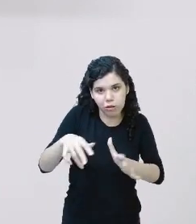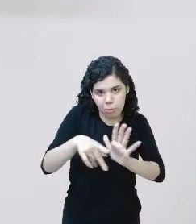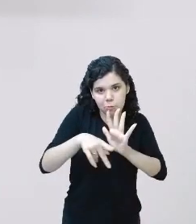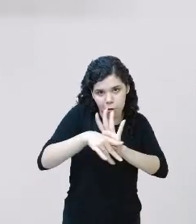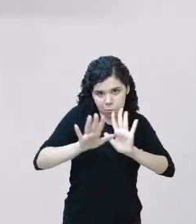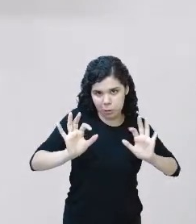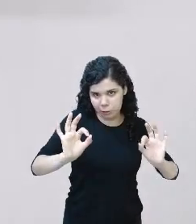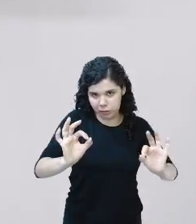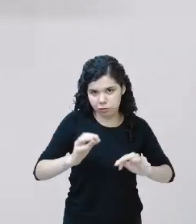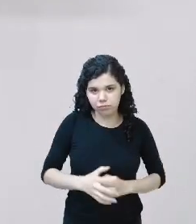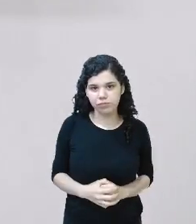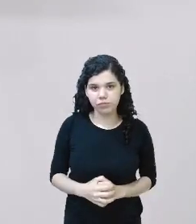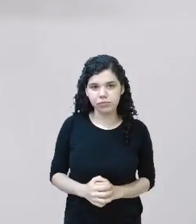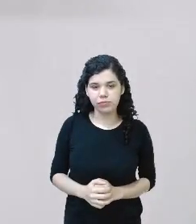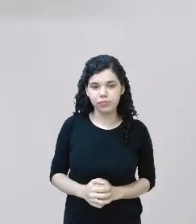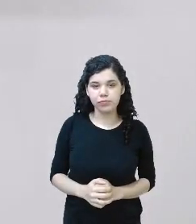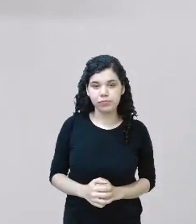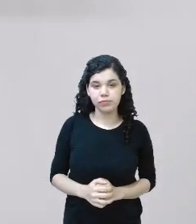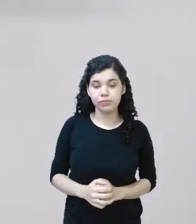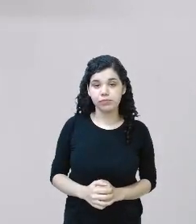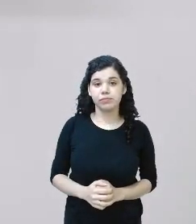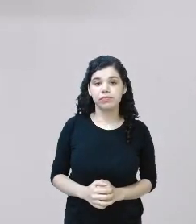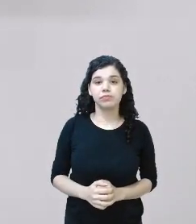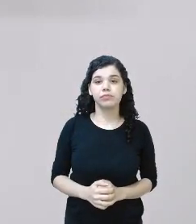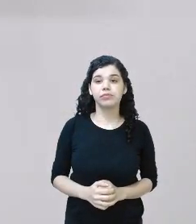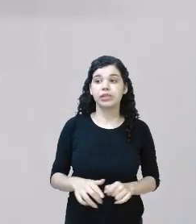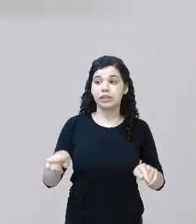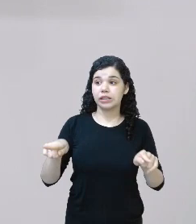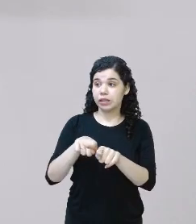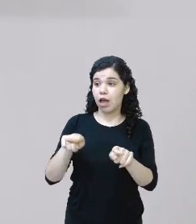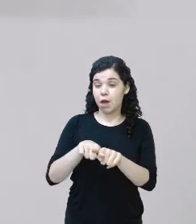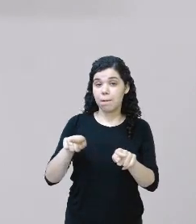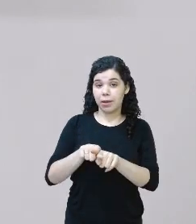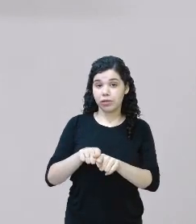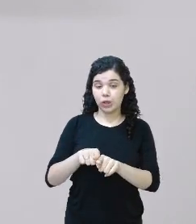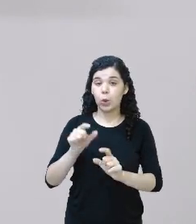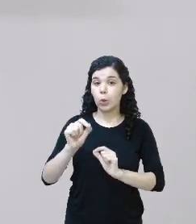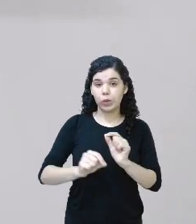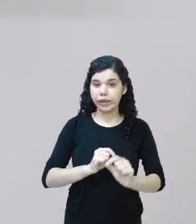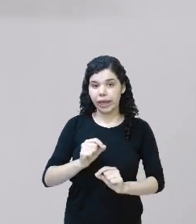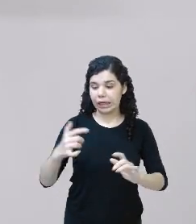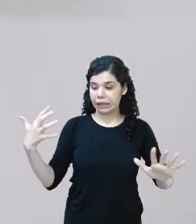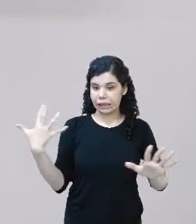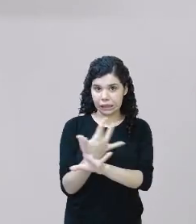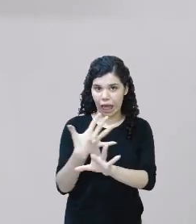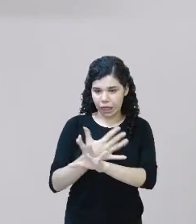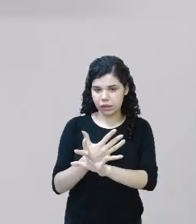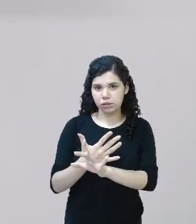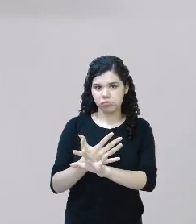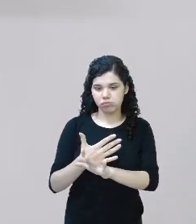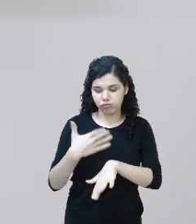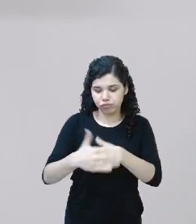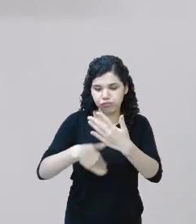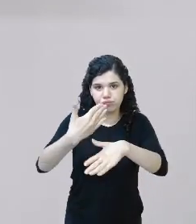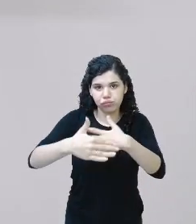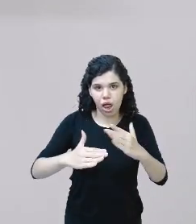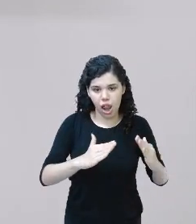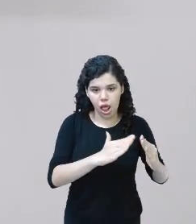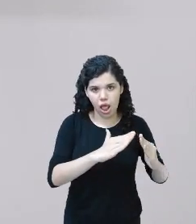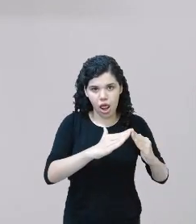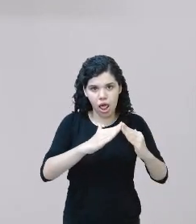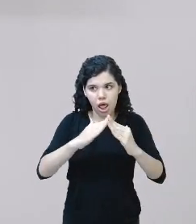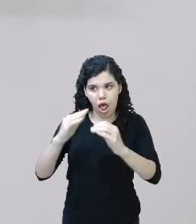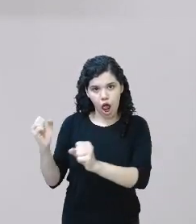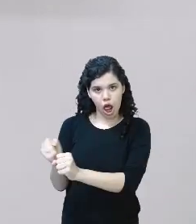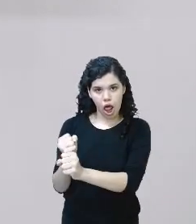tá? A construção e a urbanização, fundamental. O processo de